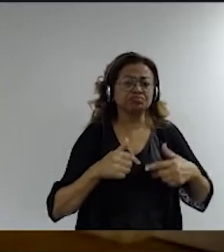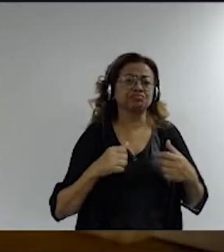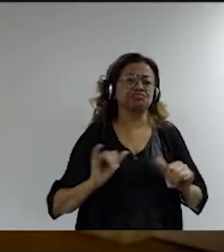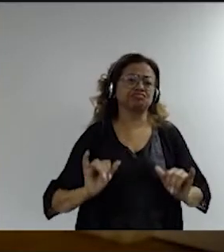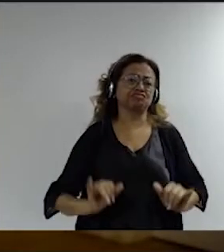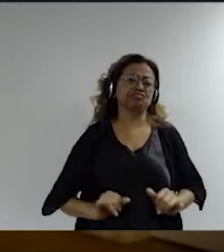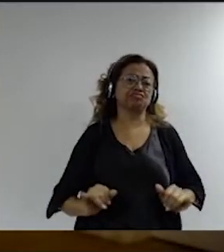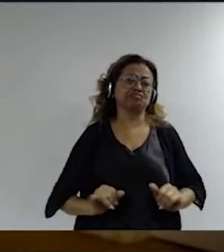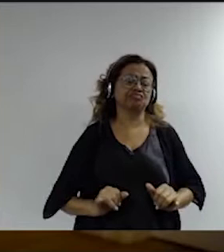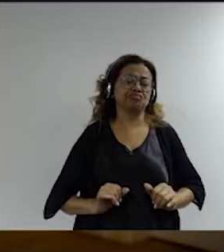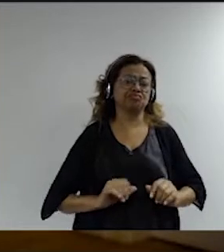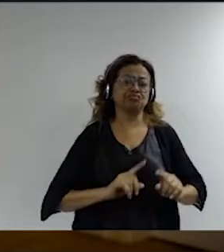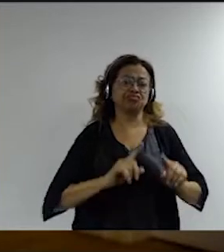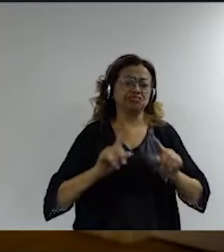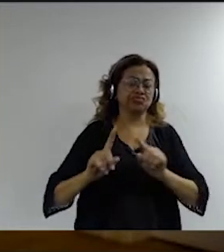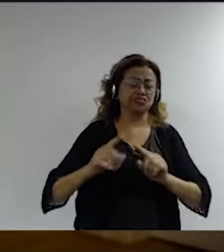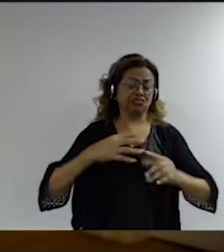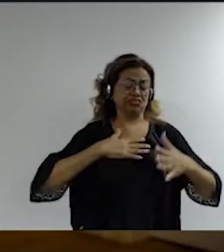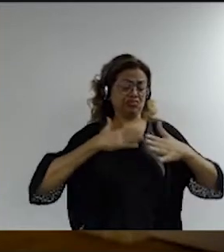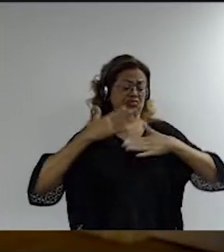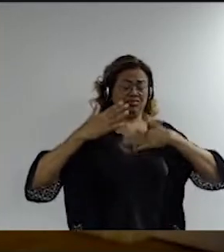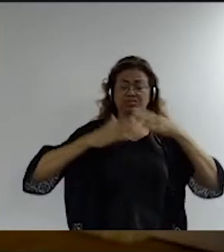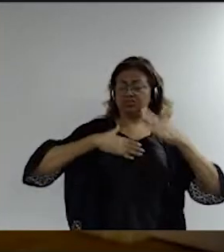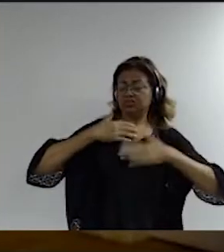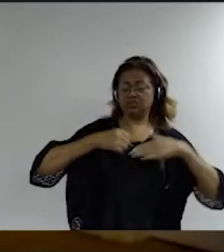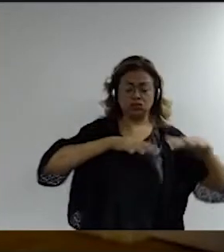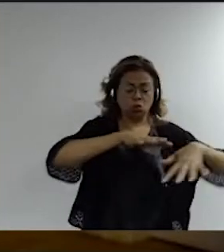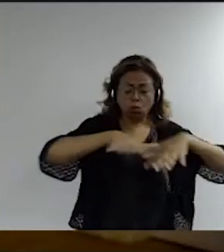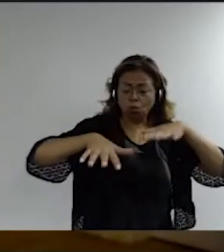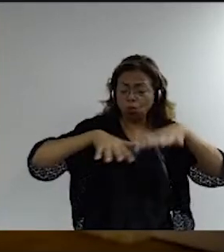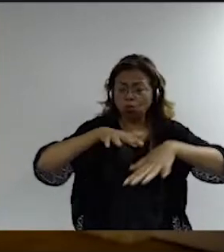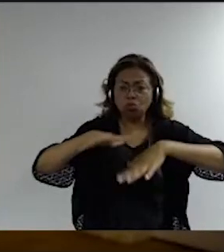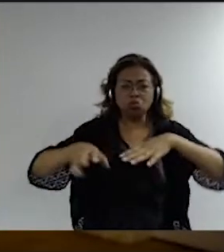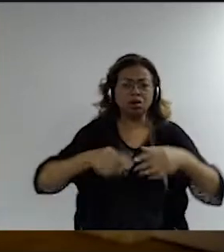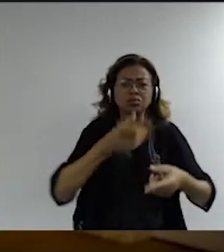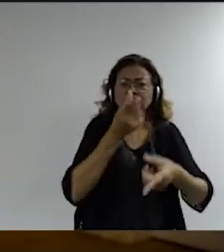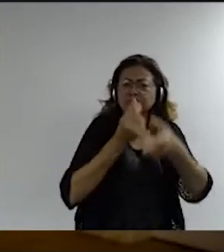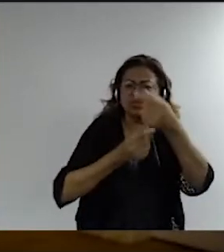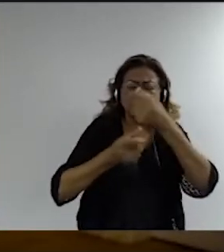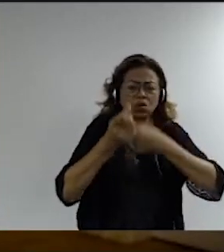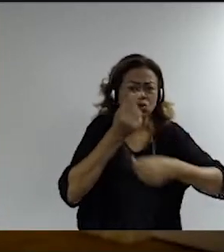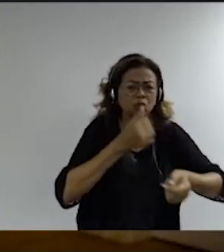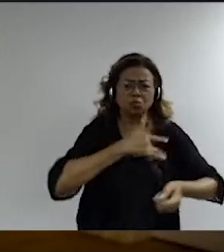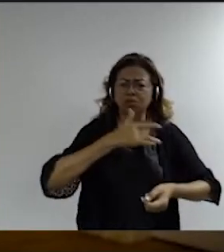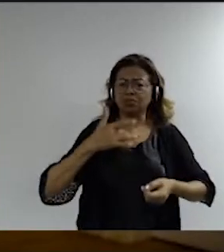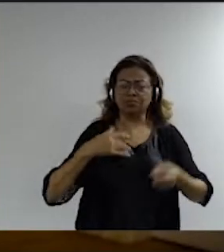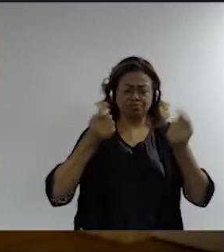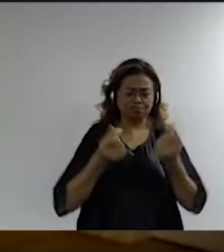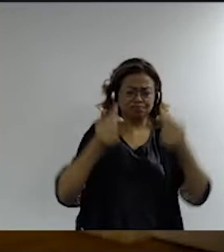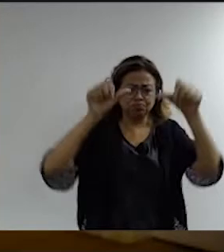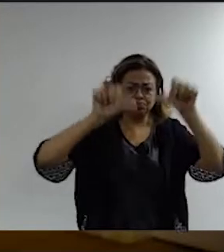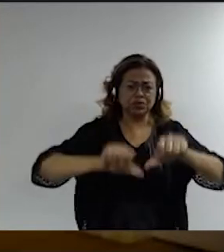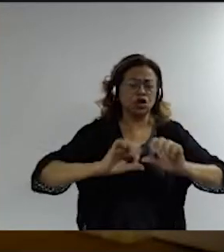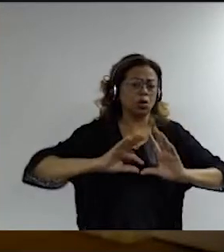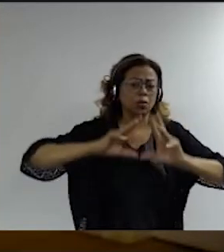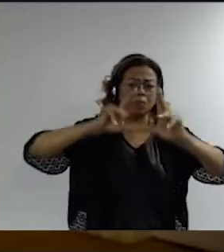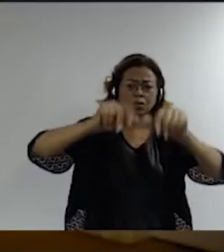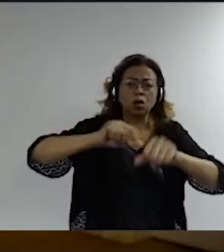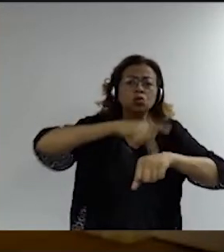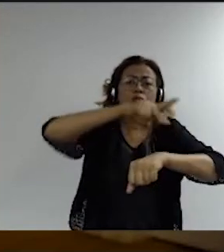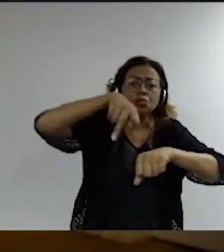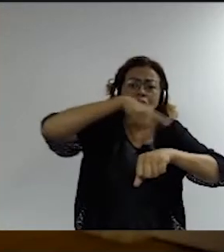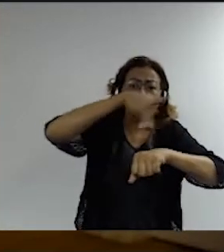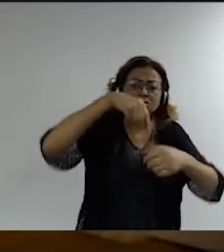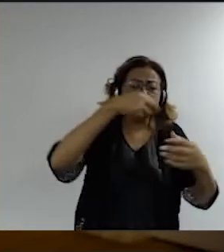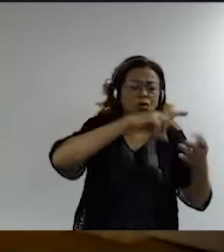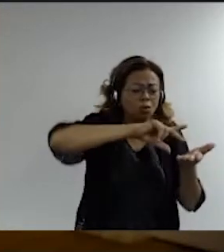e que impactou todos os segmentos da economia nos diversos países. E não